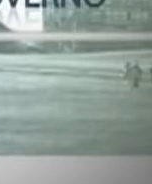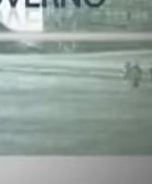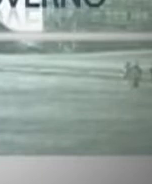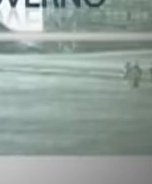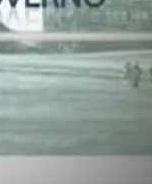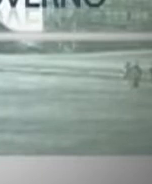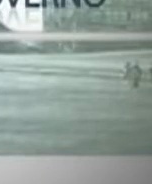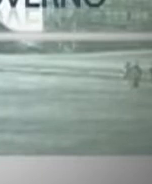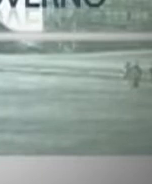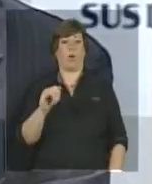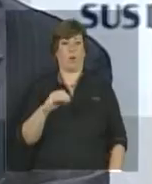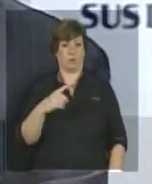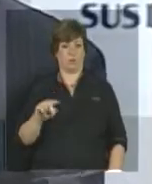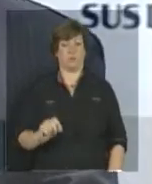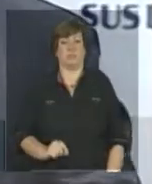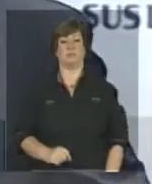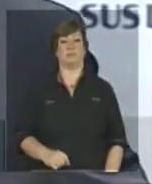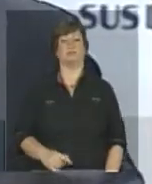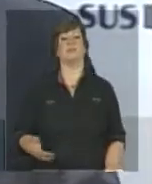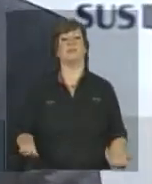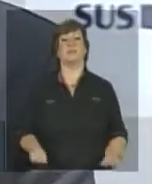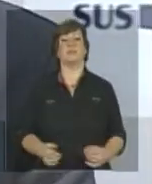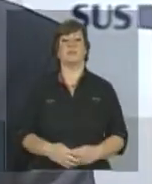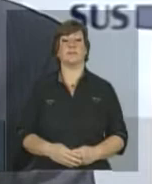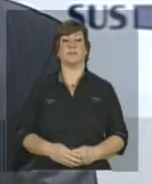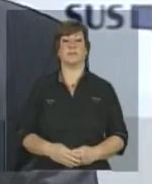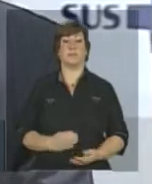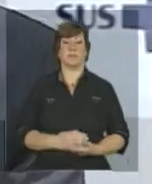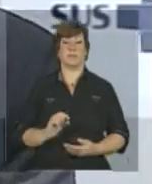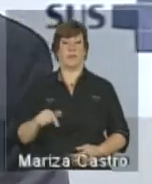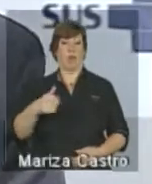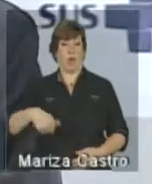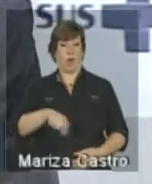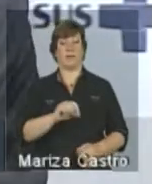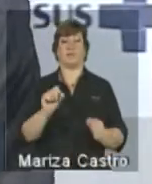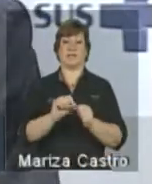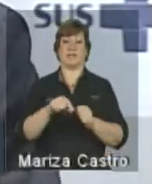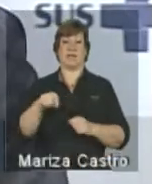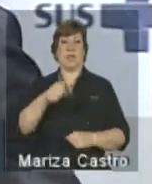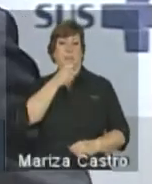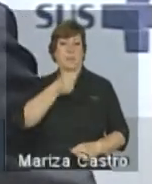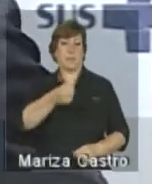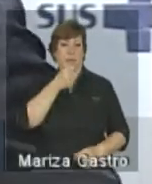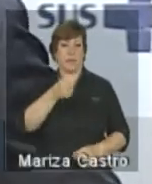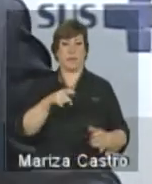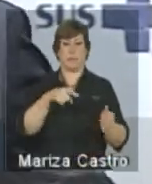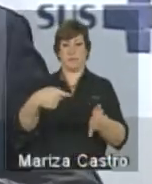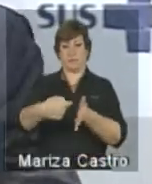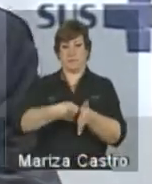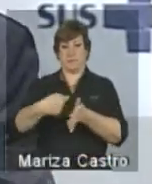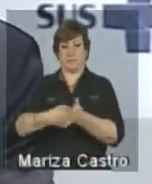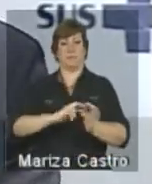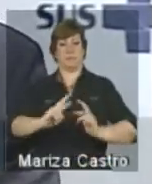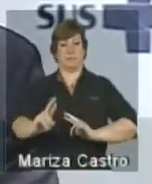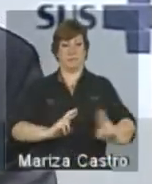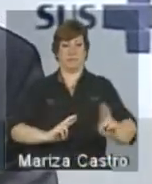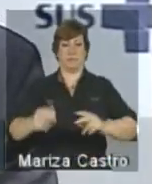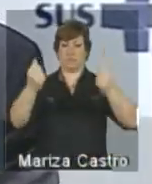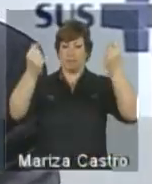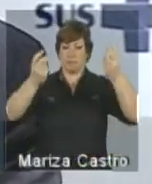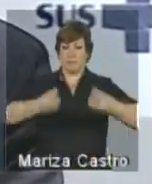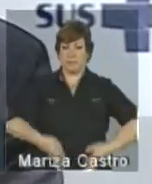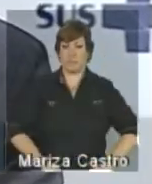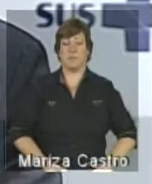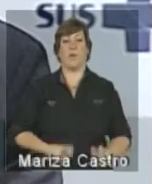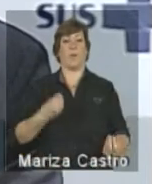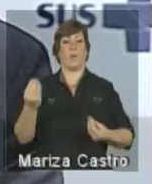ministro Alexandre Padilha. Programamos essa entrevista coletiva para fazermos um balanço do transplante no